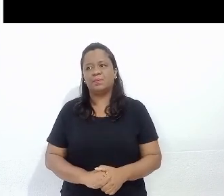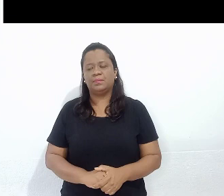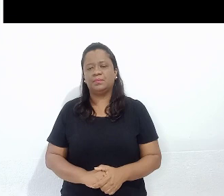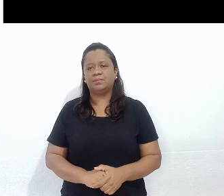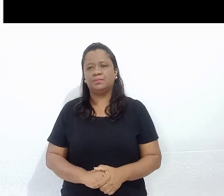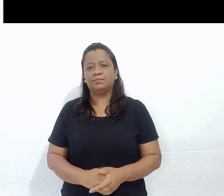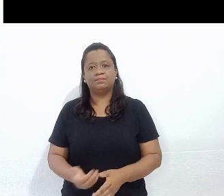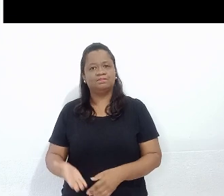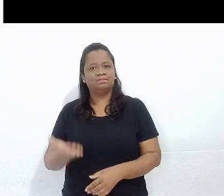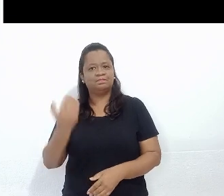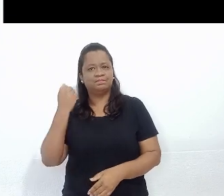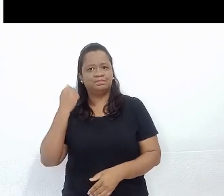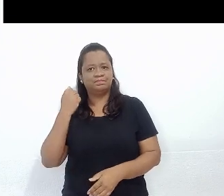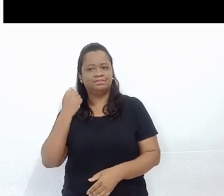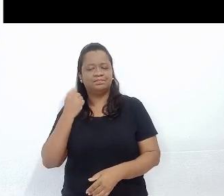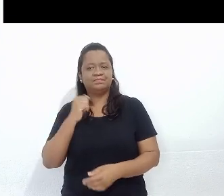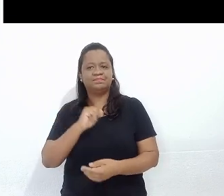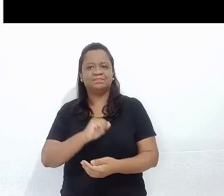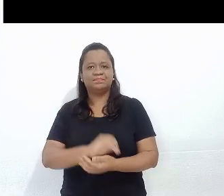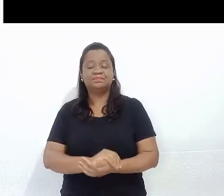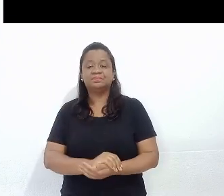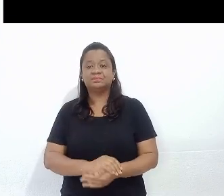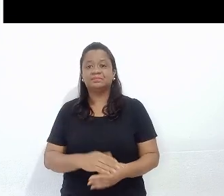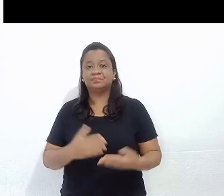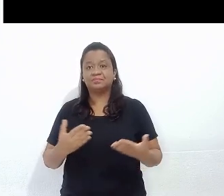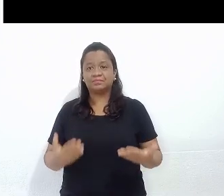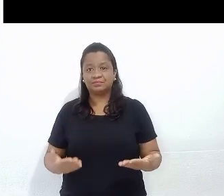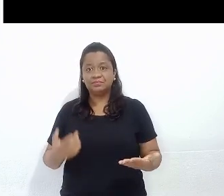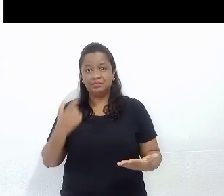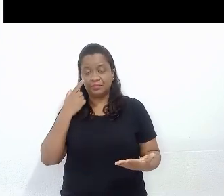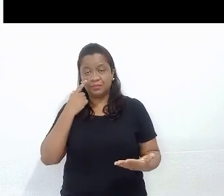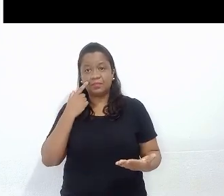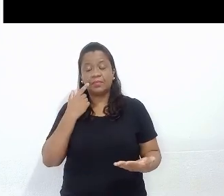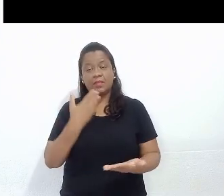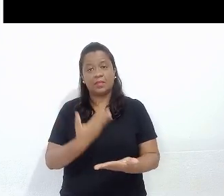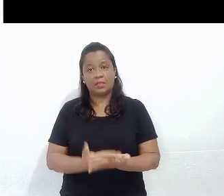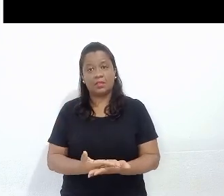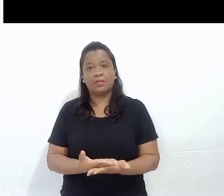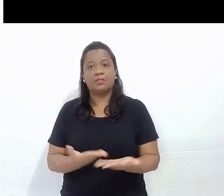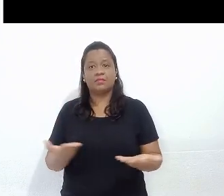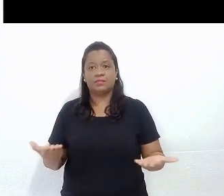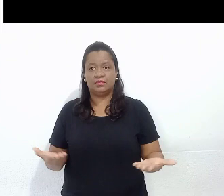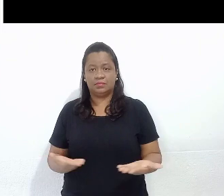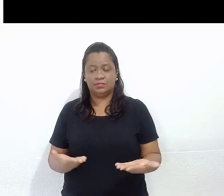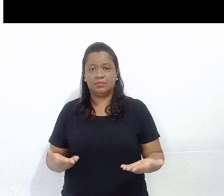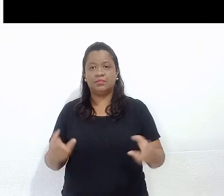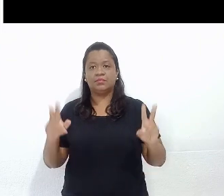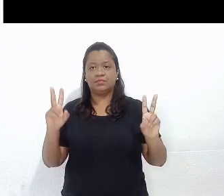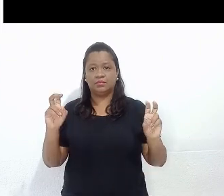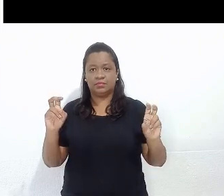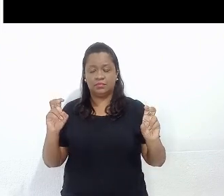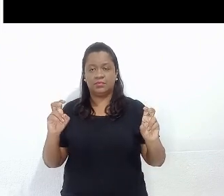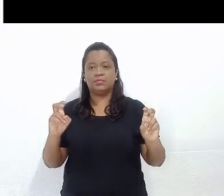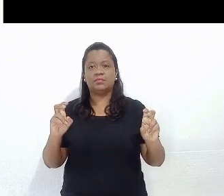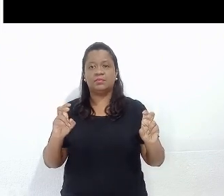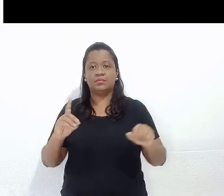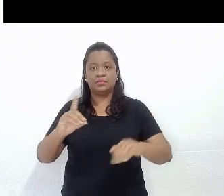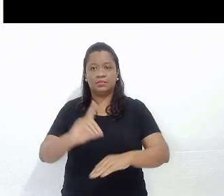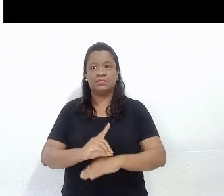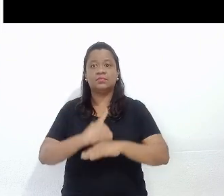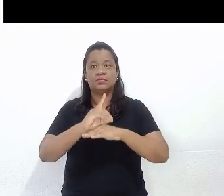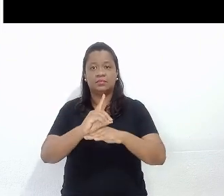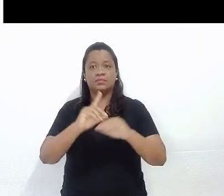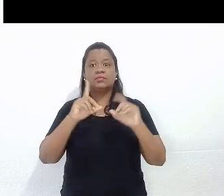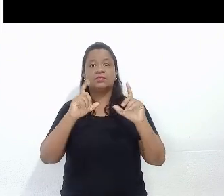Então, vamos nessa. Olha só, a aula de hoje, então, é sobre direção de